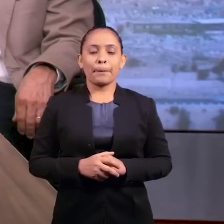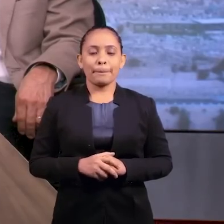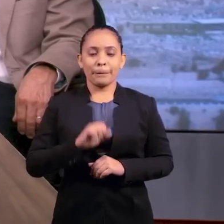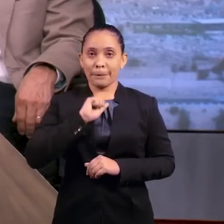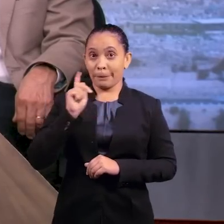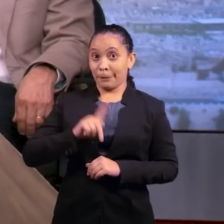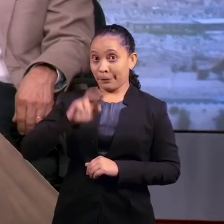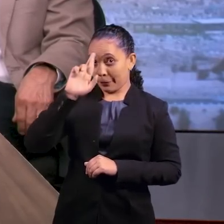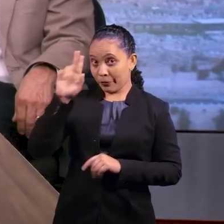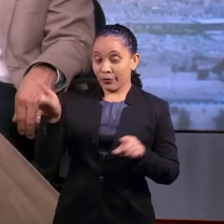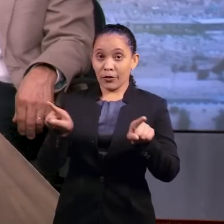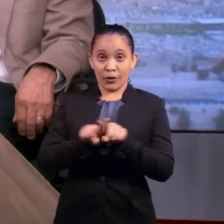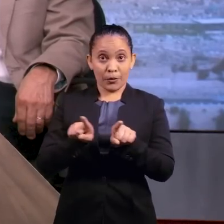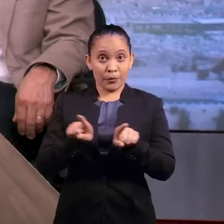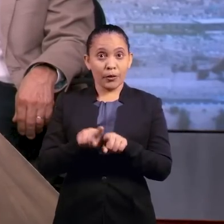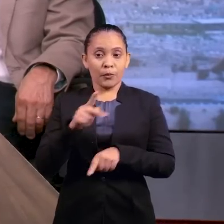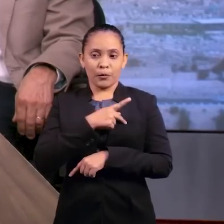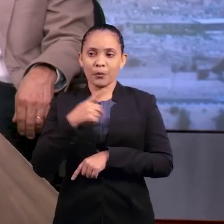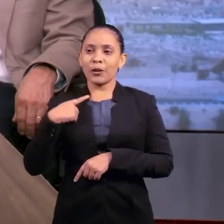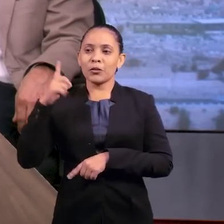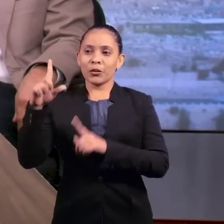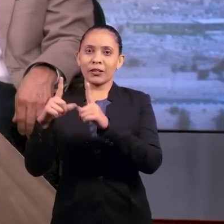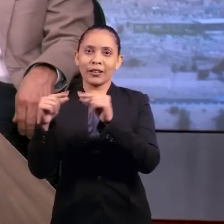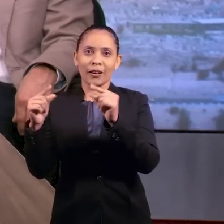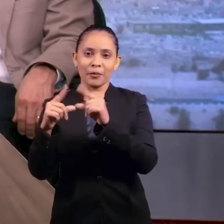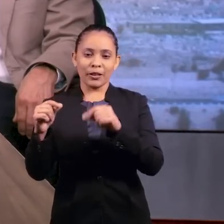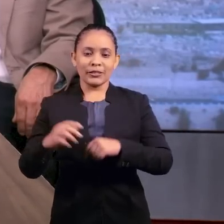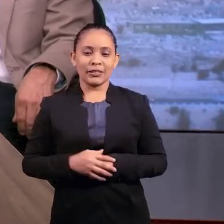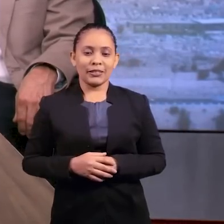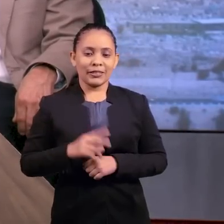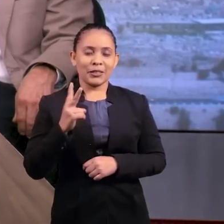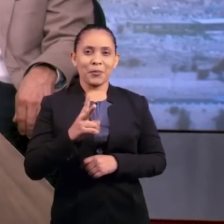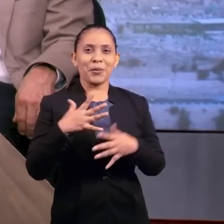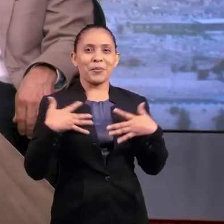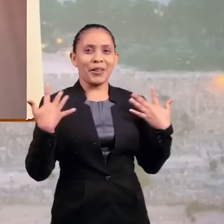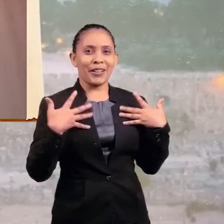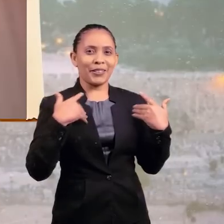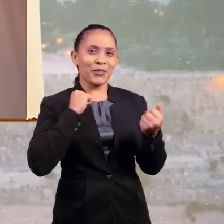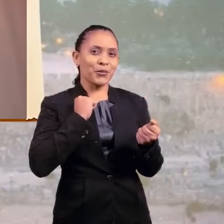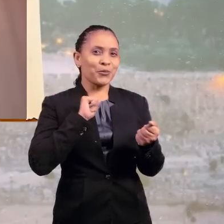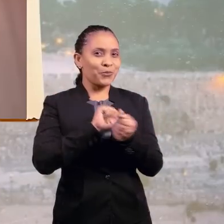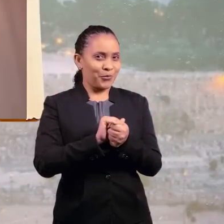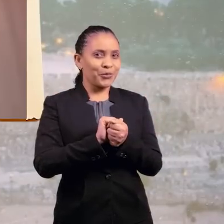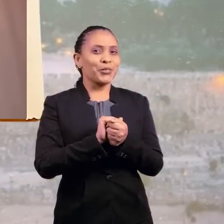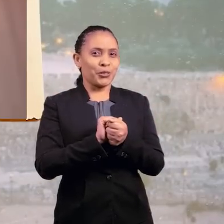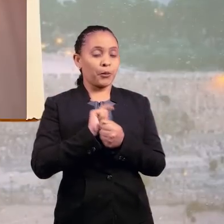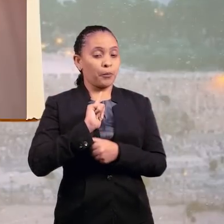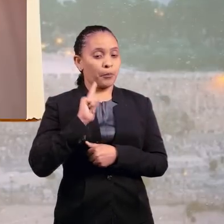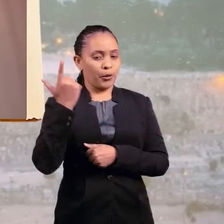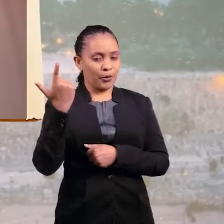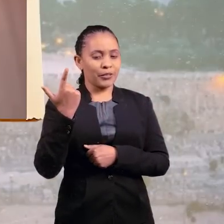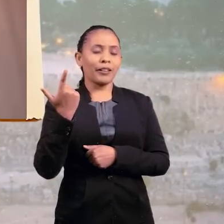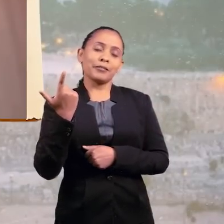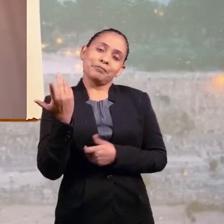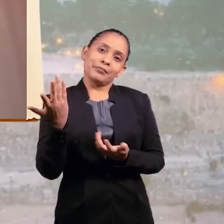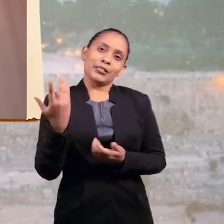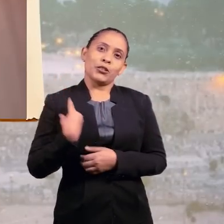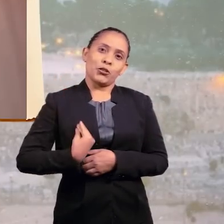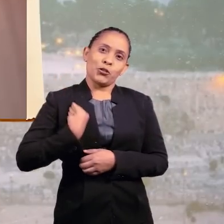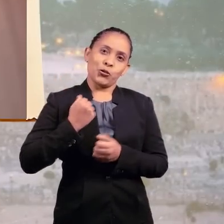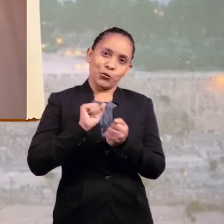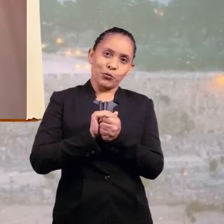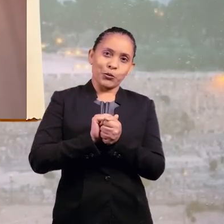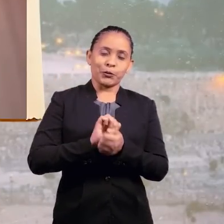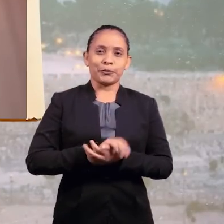Senhor a todos. E pastor Edilson, que está em Brasília. Sim, sempre uma alegria estar com os irmãos aí, né? Da próxima vez, quem